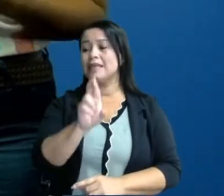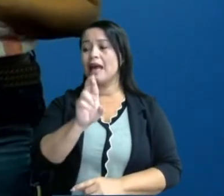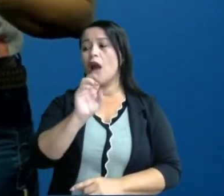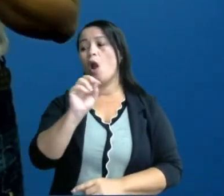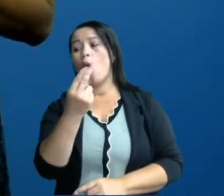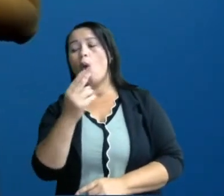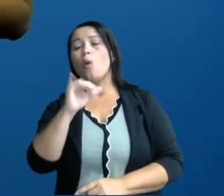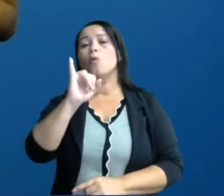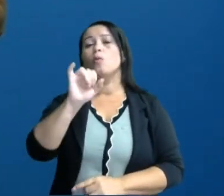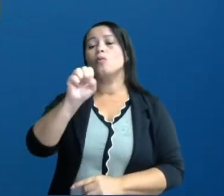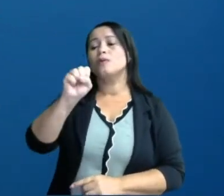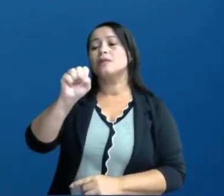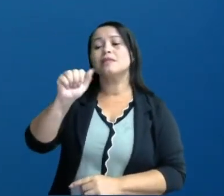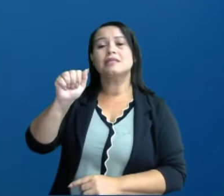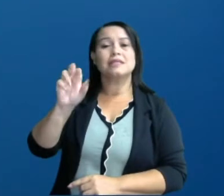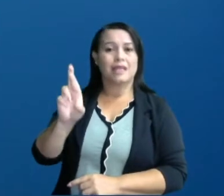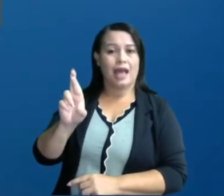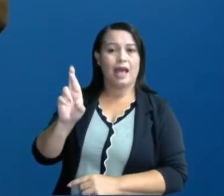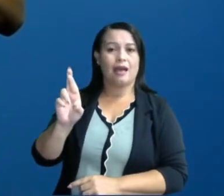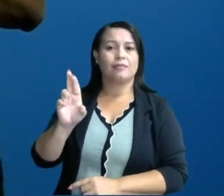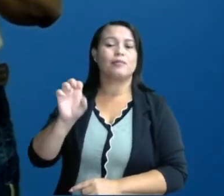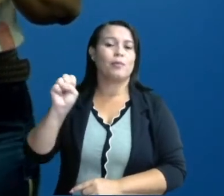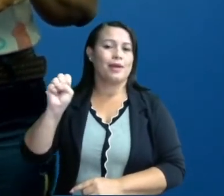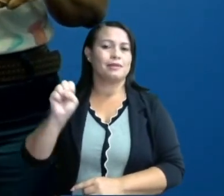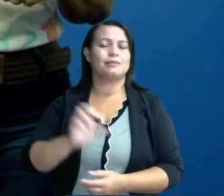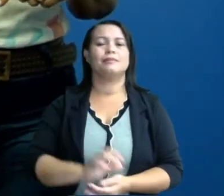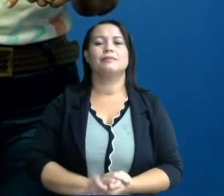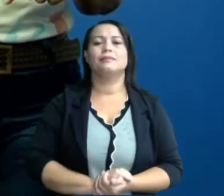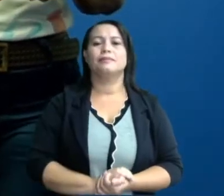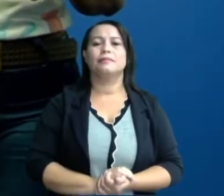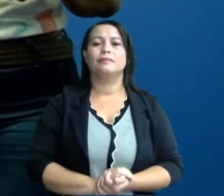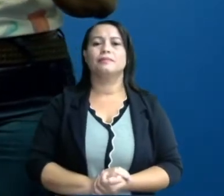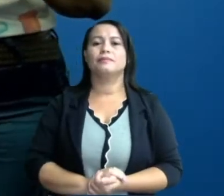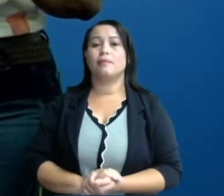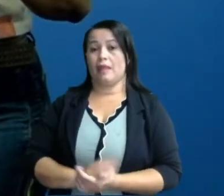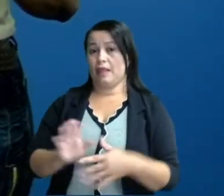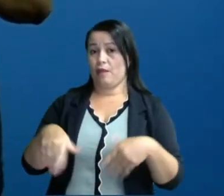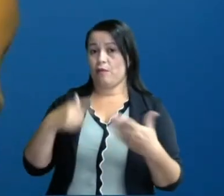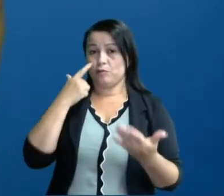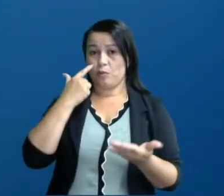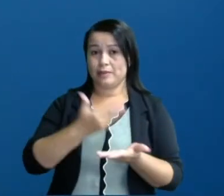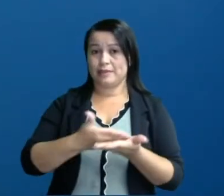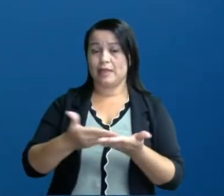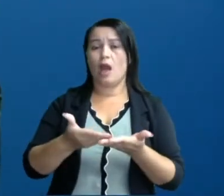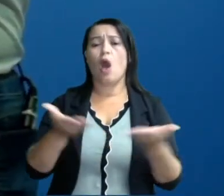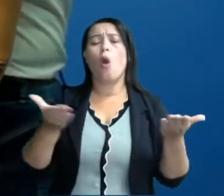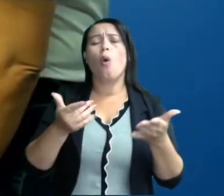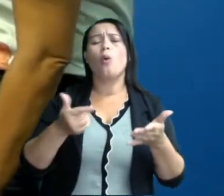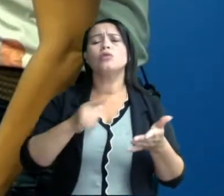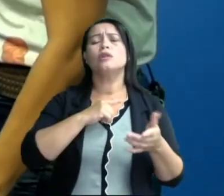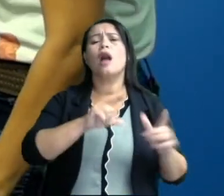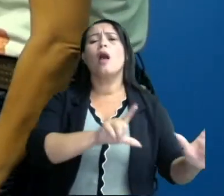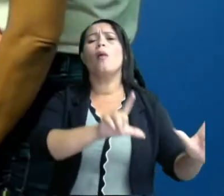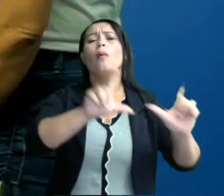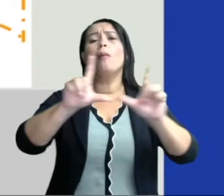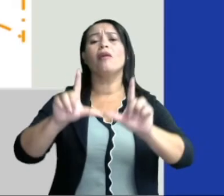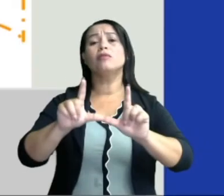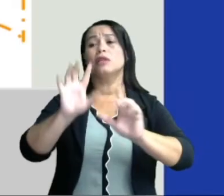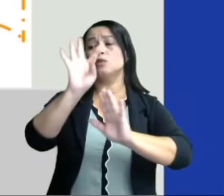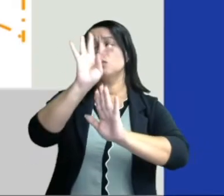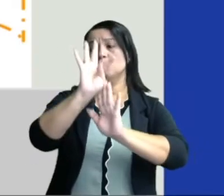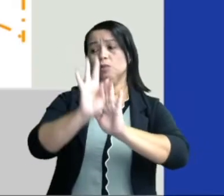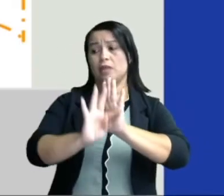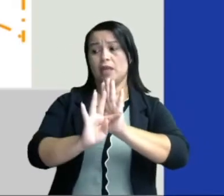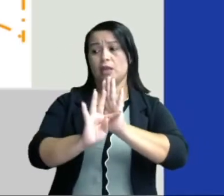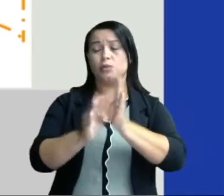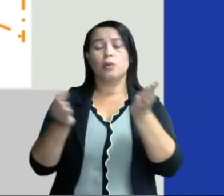Z ou isar com S. Então, vamos lá. Eu trouxe aqui para vocês um texto,